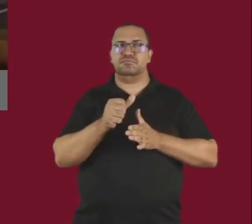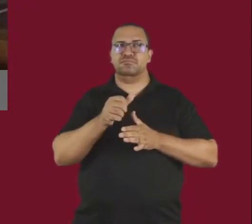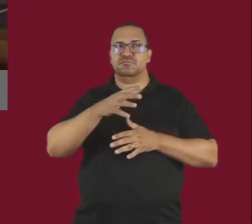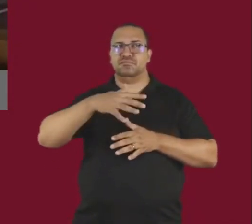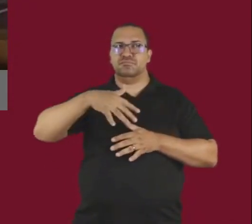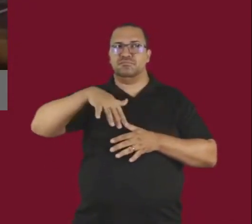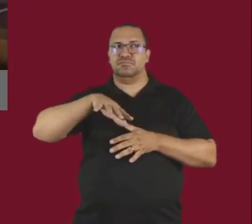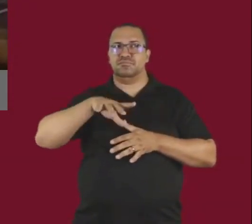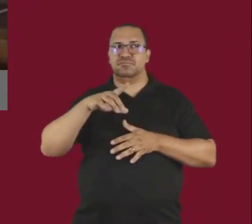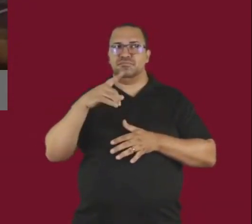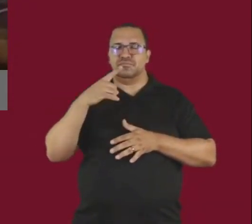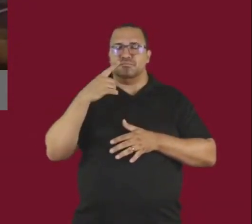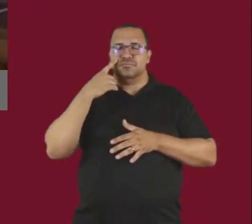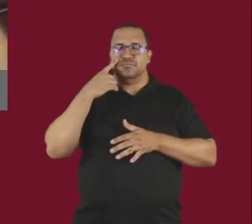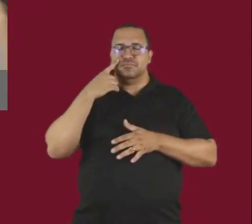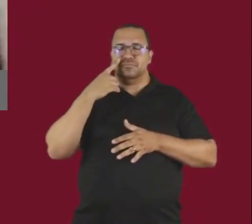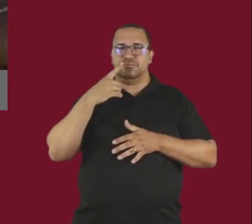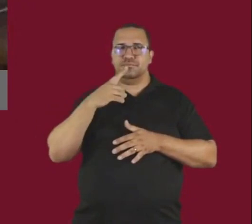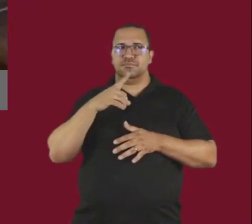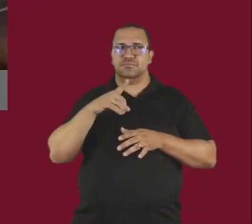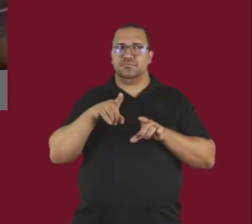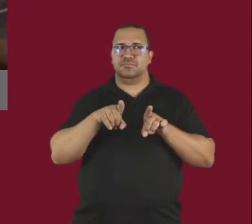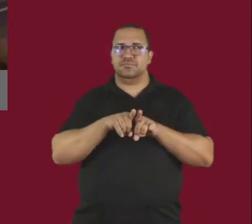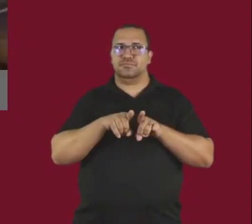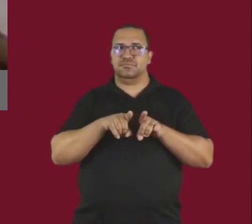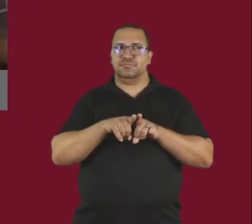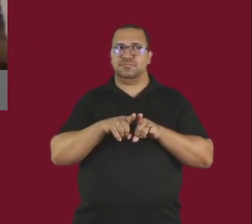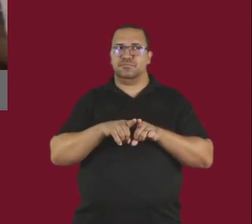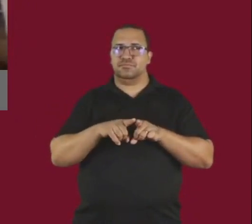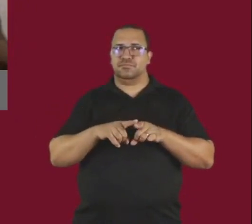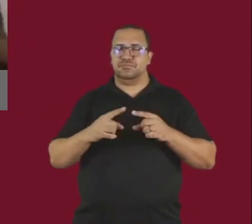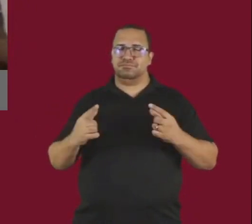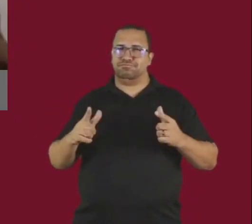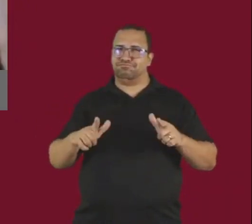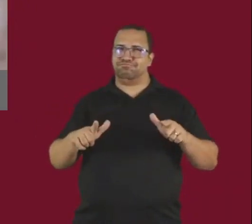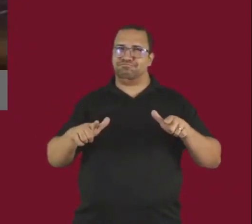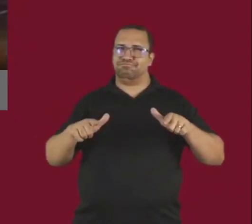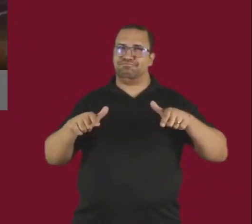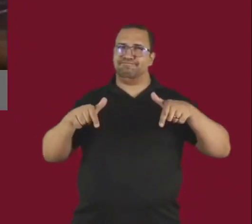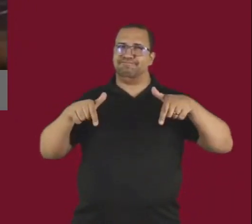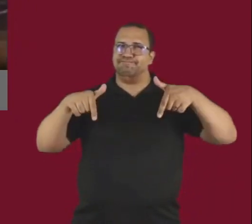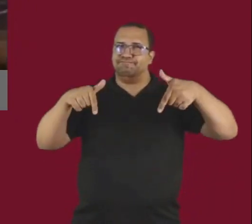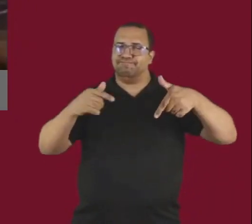primeiras ações, né, nessa luta pela vida.